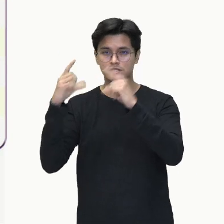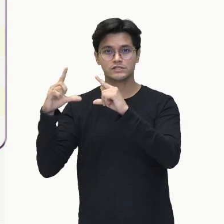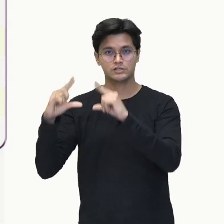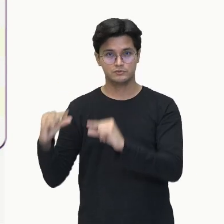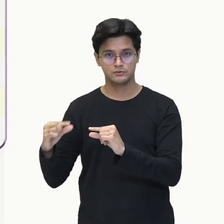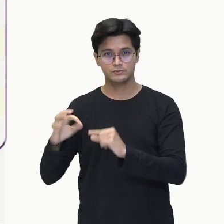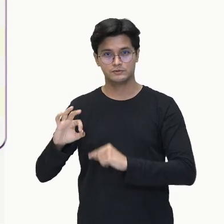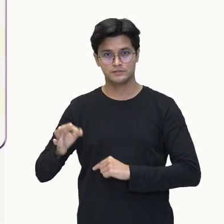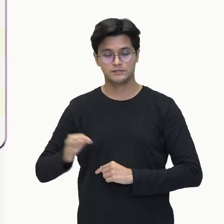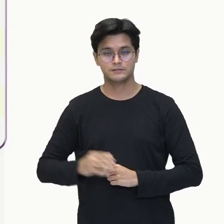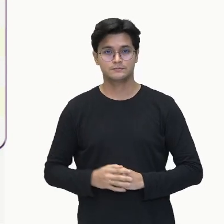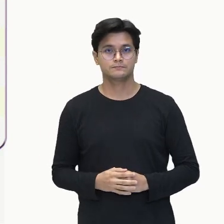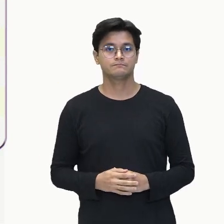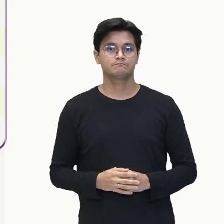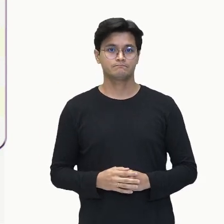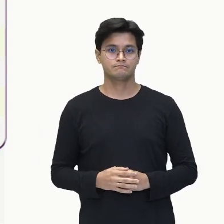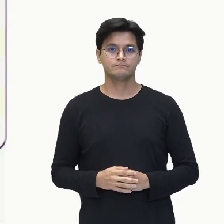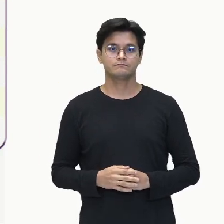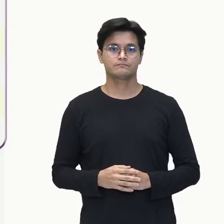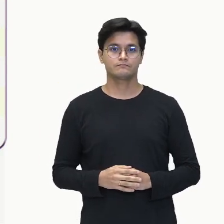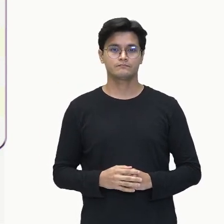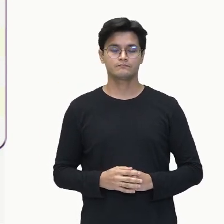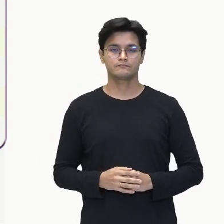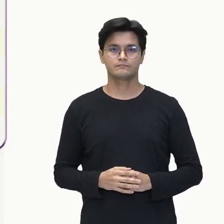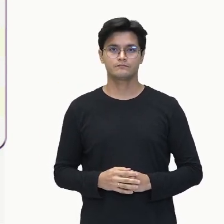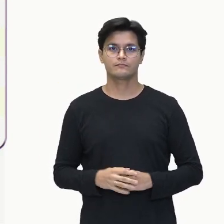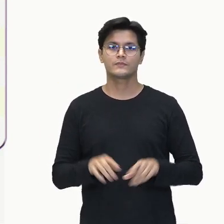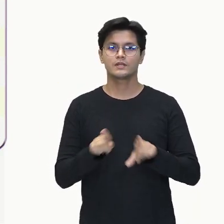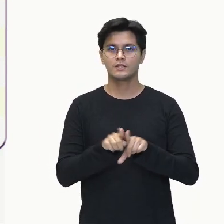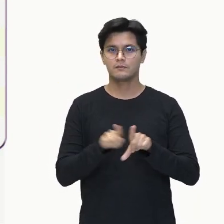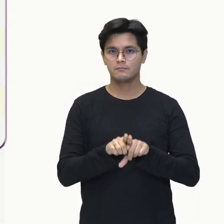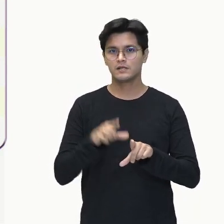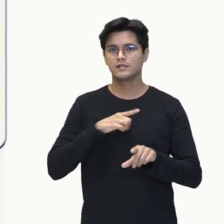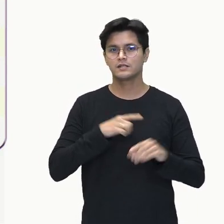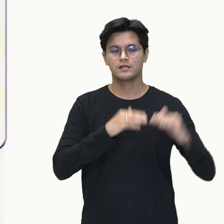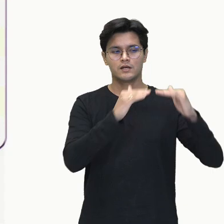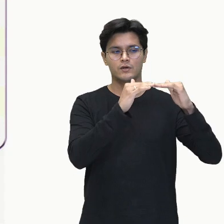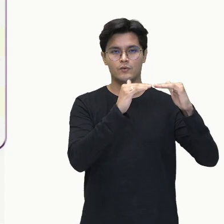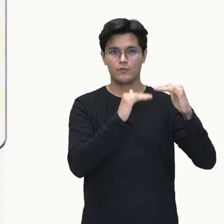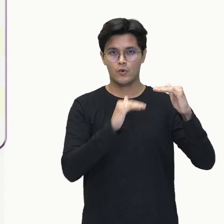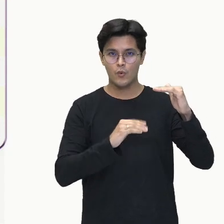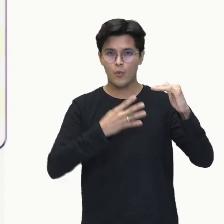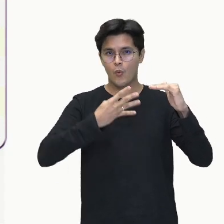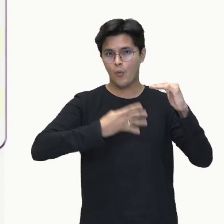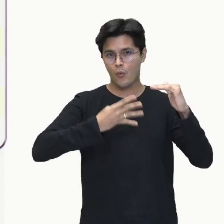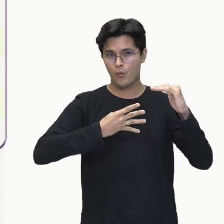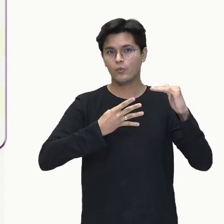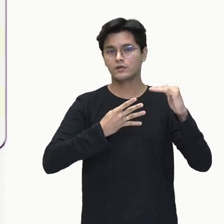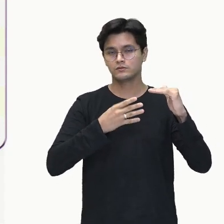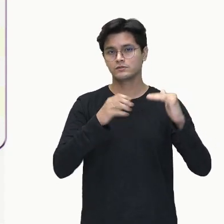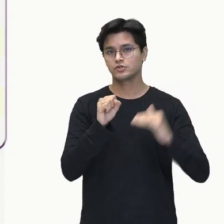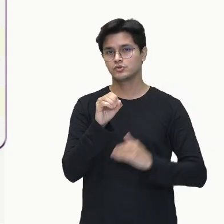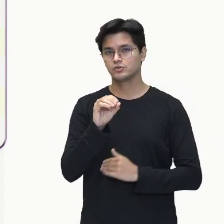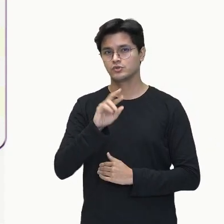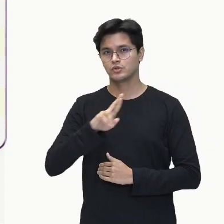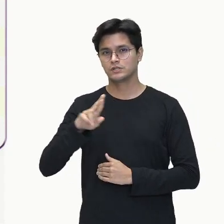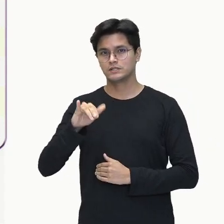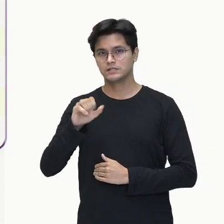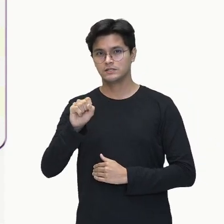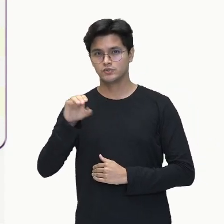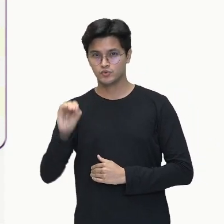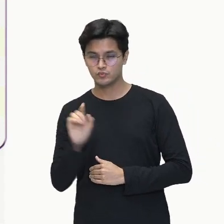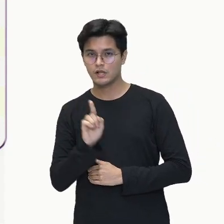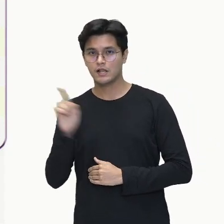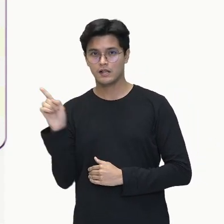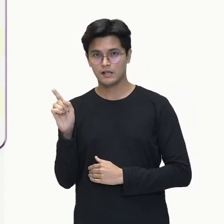intencionais. Aí nós já passamos aqui no número 4, ou em quarto lugar, para Sorriso, no Mato Grosso, e